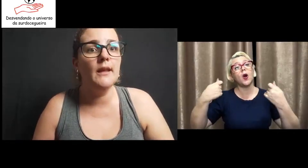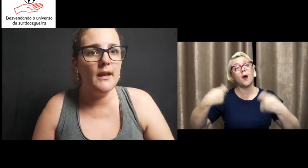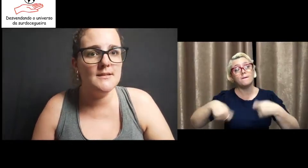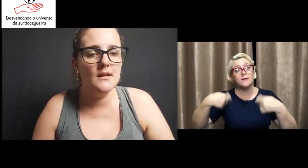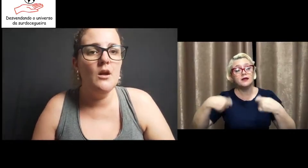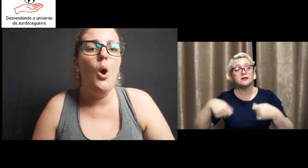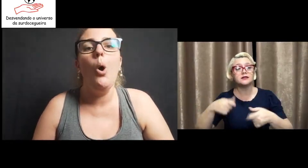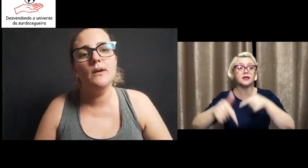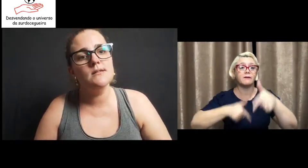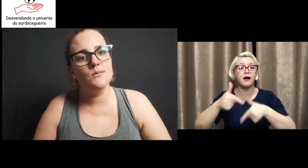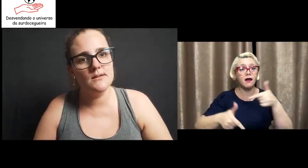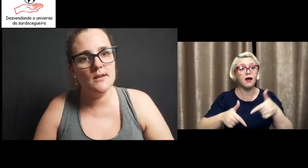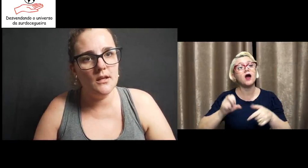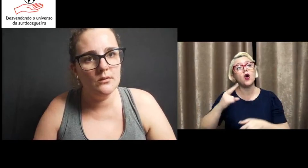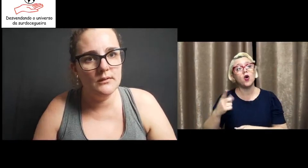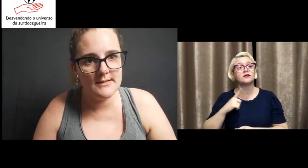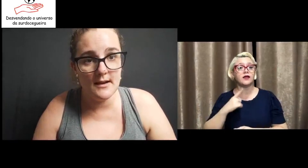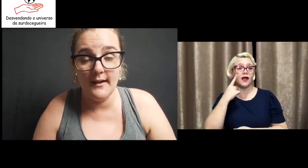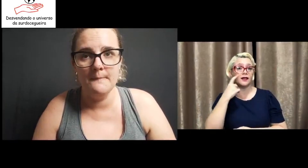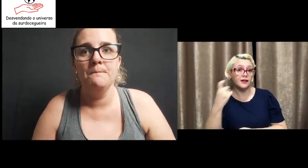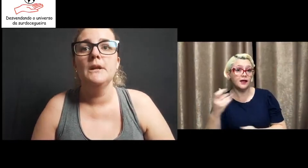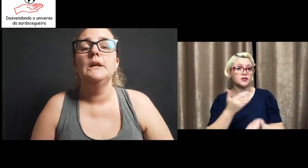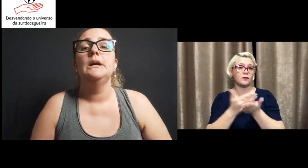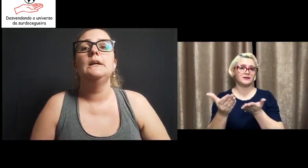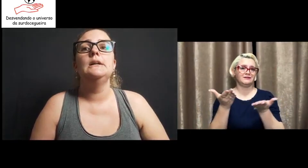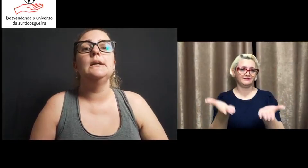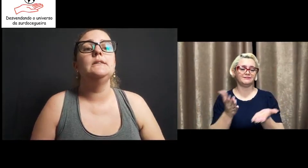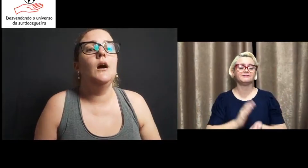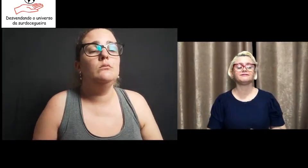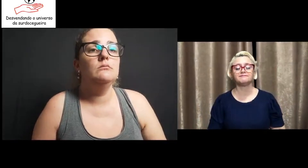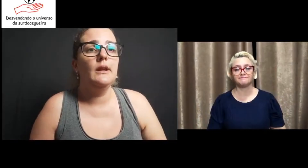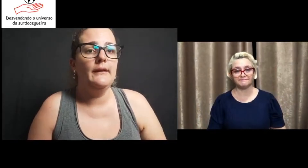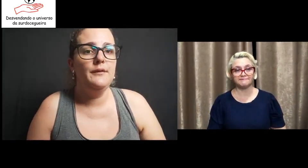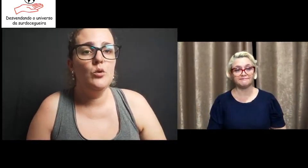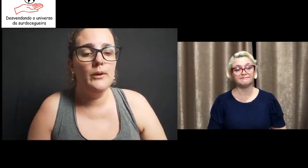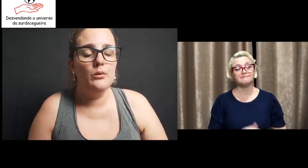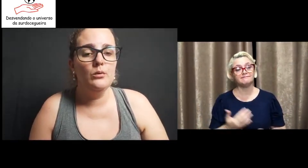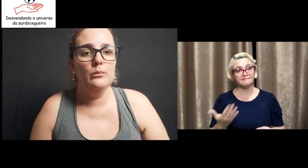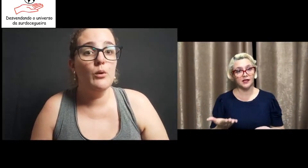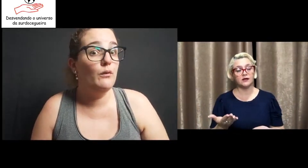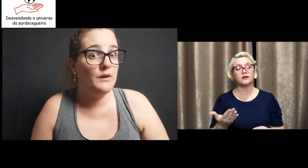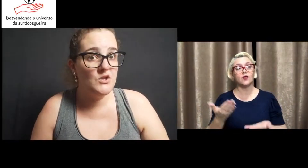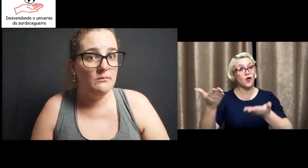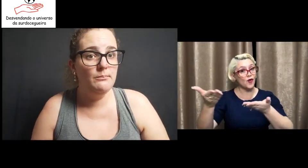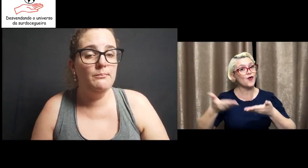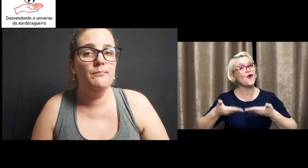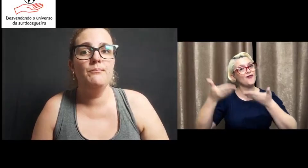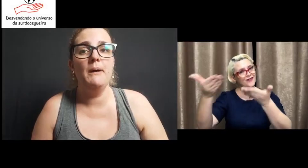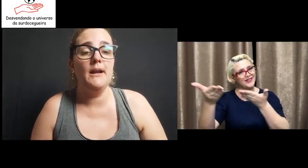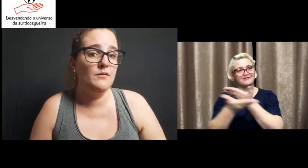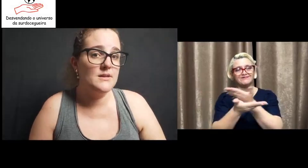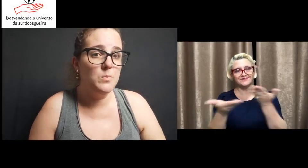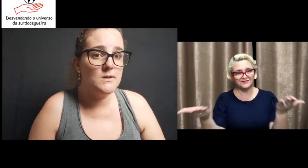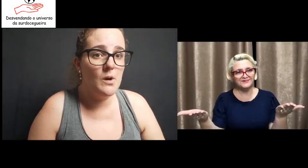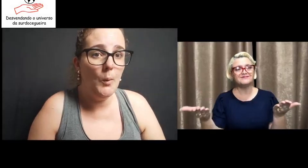têm interesse ou que estão se inserindo nessa área. Então, né, fica o meu convite